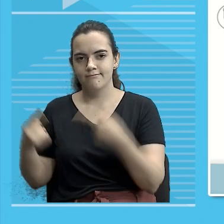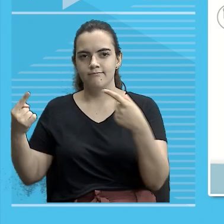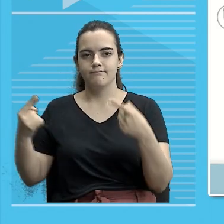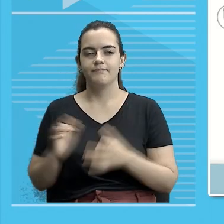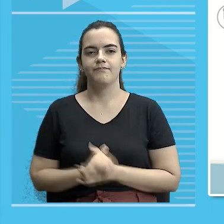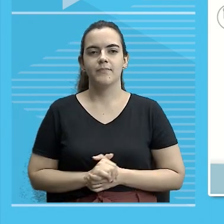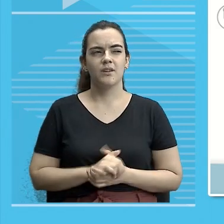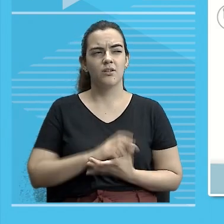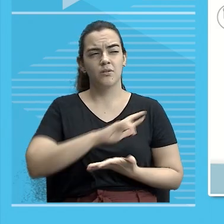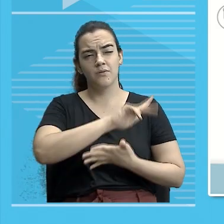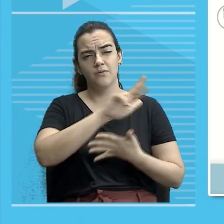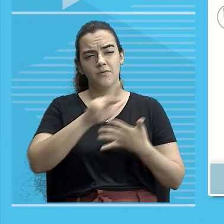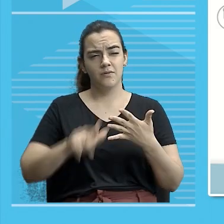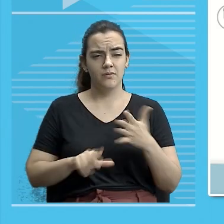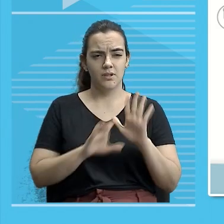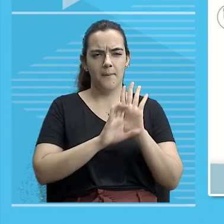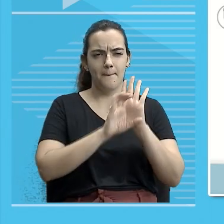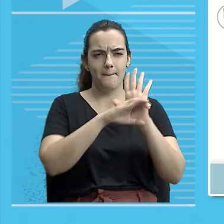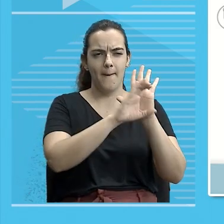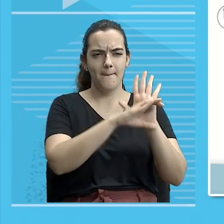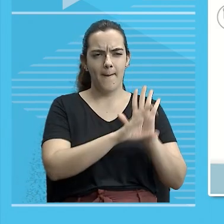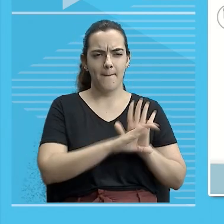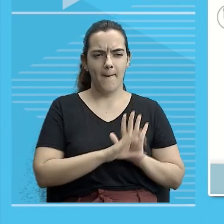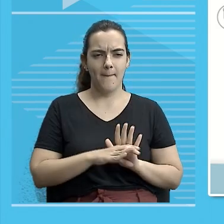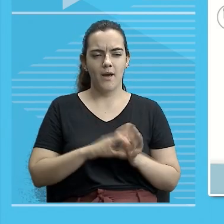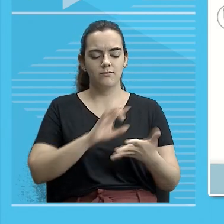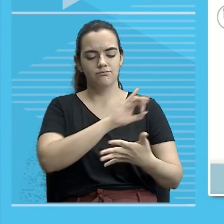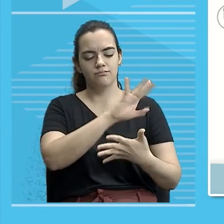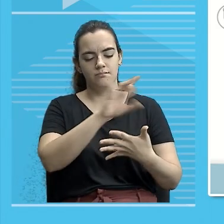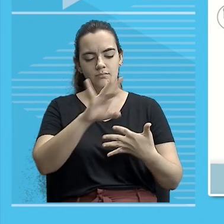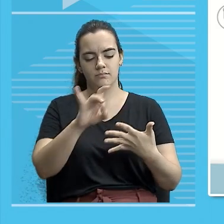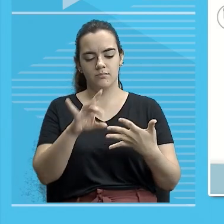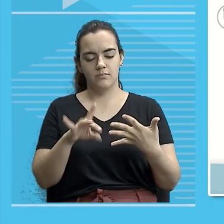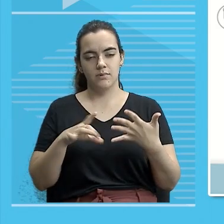conceitos que esses autores